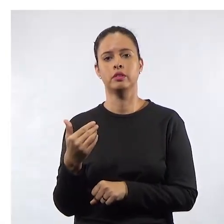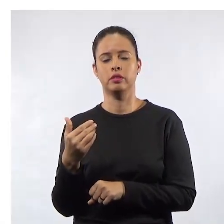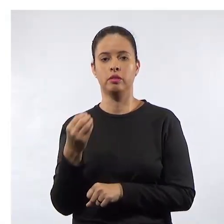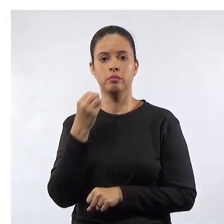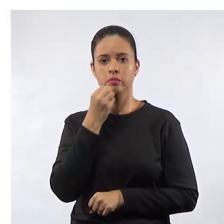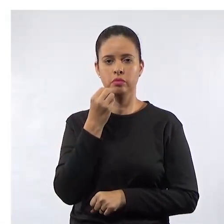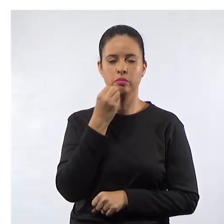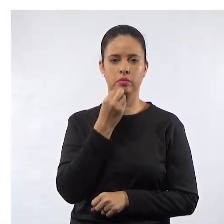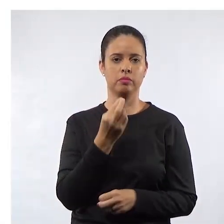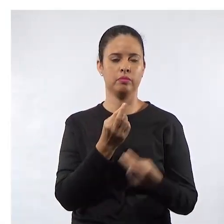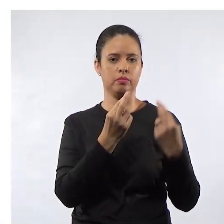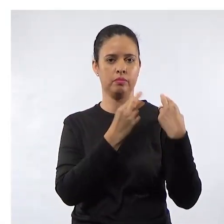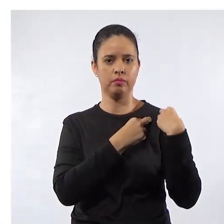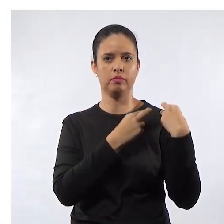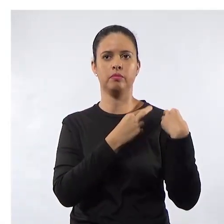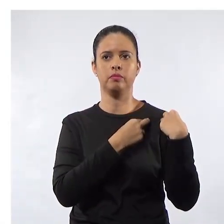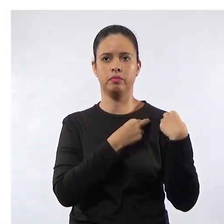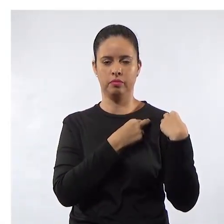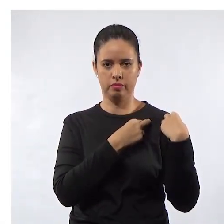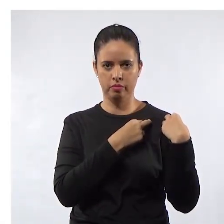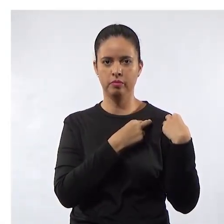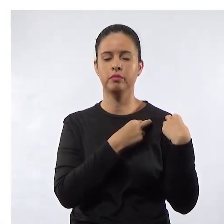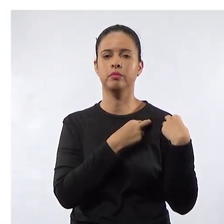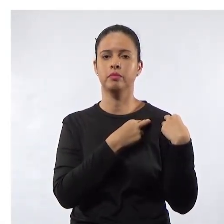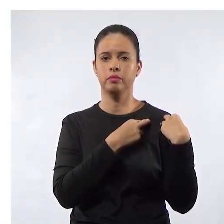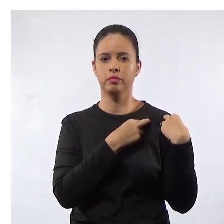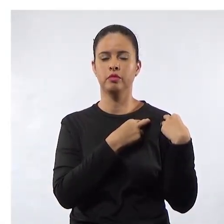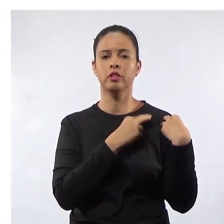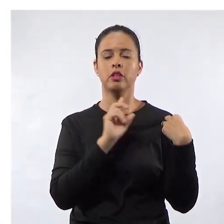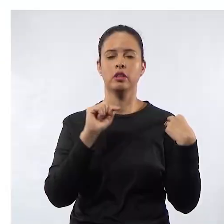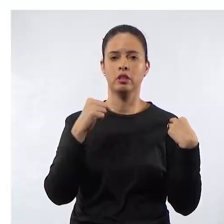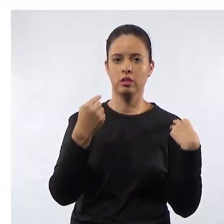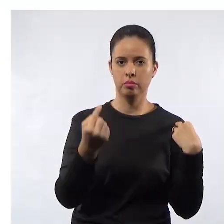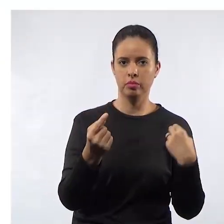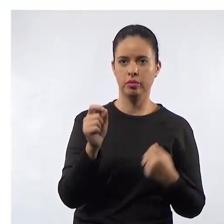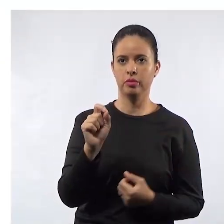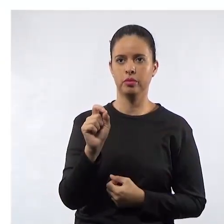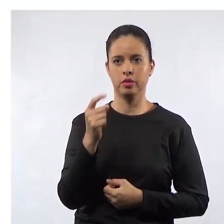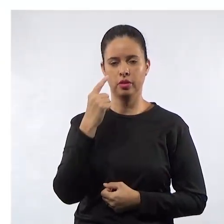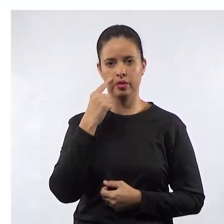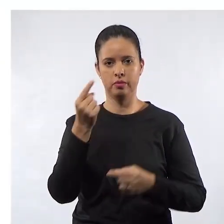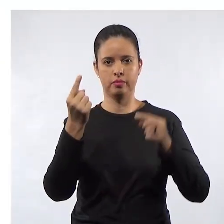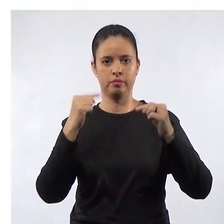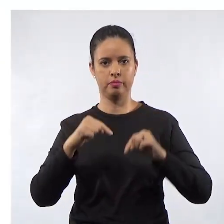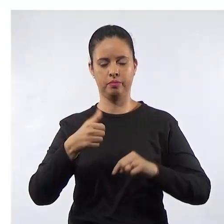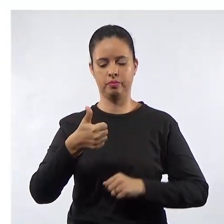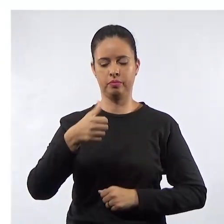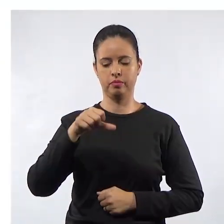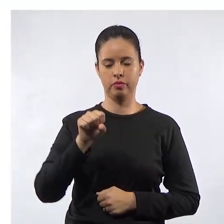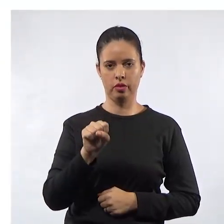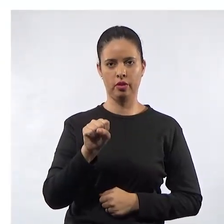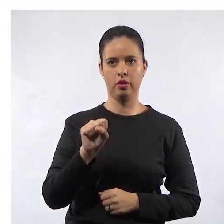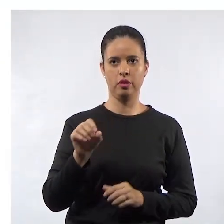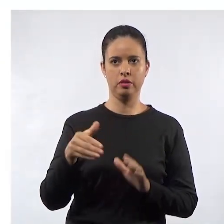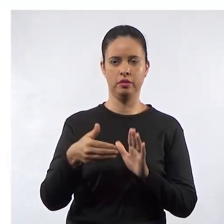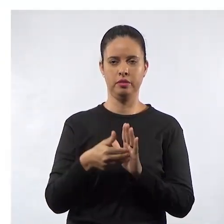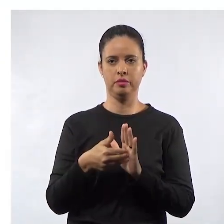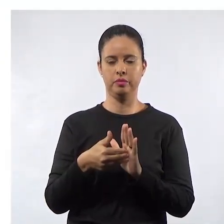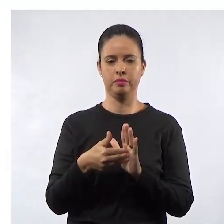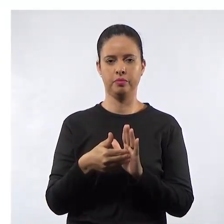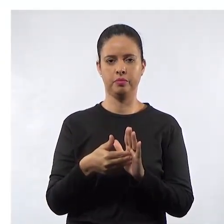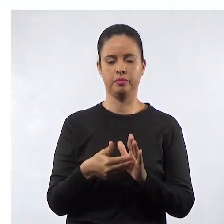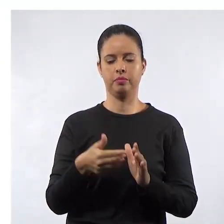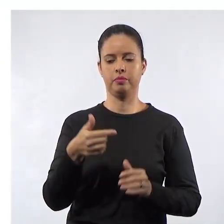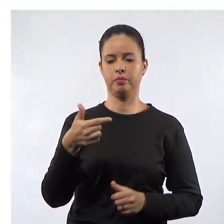as hipóteses de responsabilidades, aqui do 12 ao 17, e aqui de responsabilidade pelo